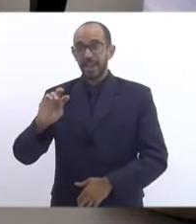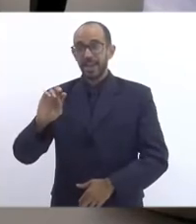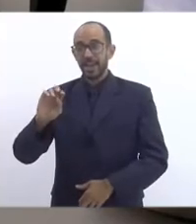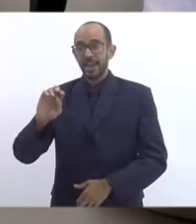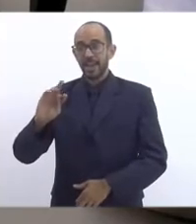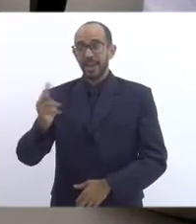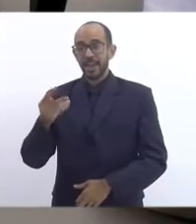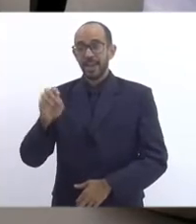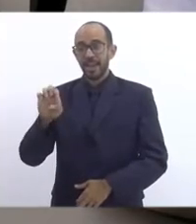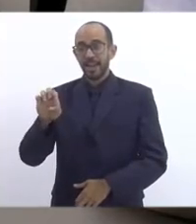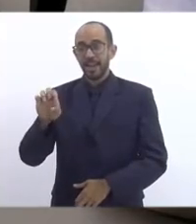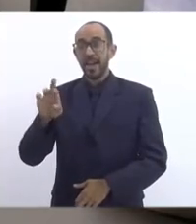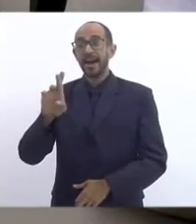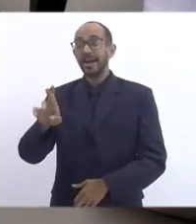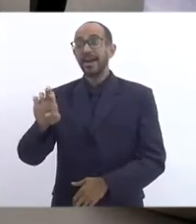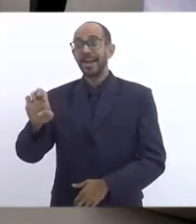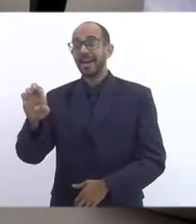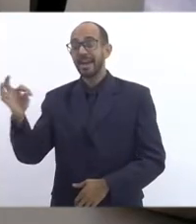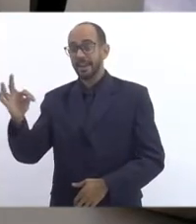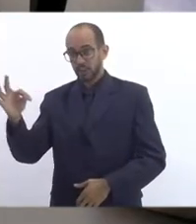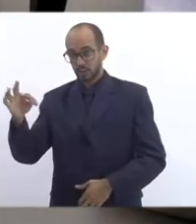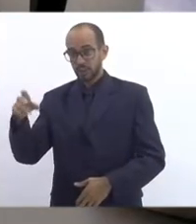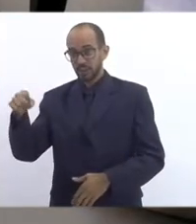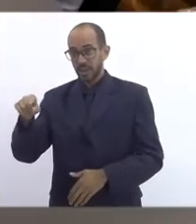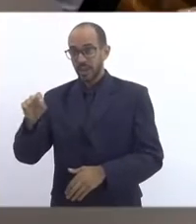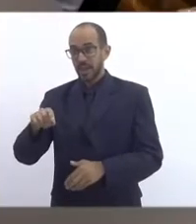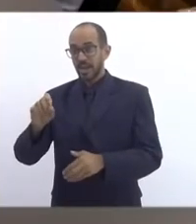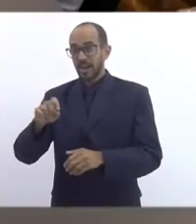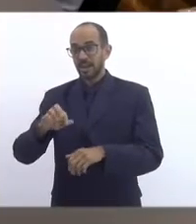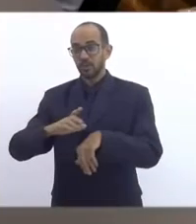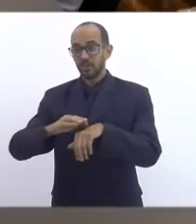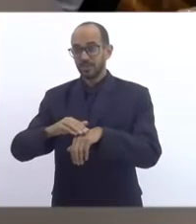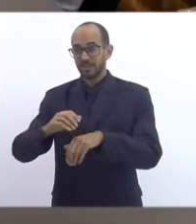Começando pelo deputado Luiz Paulo. Boa.